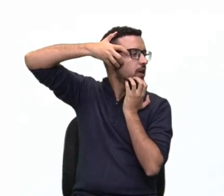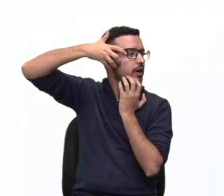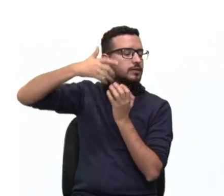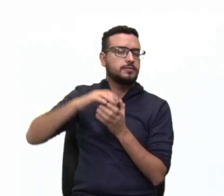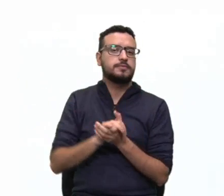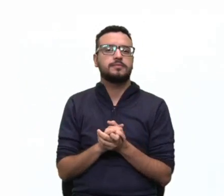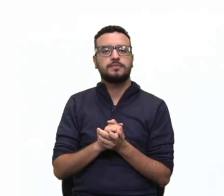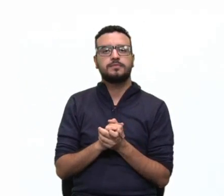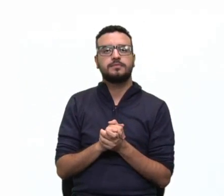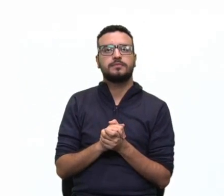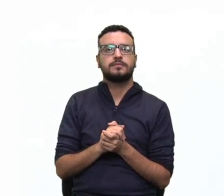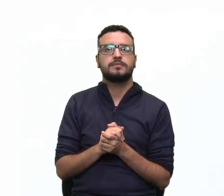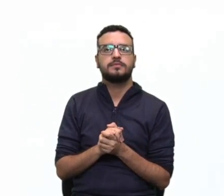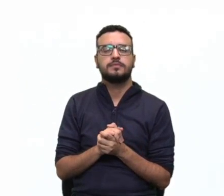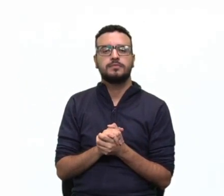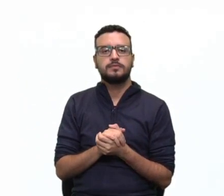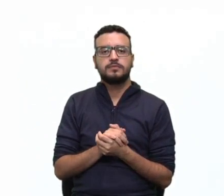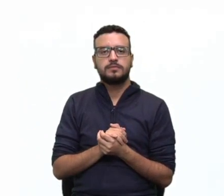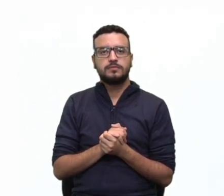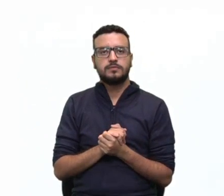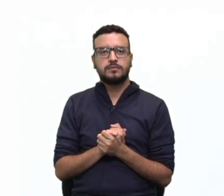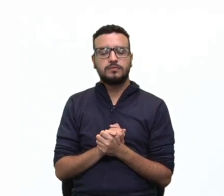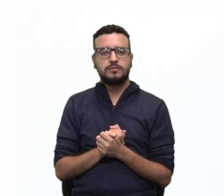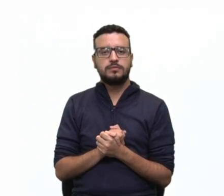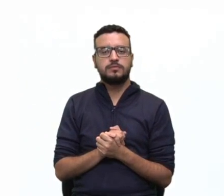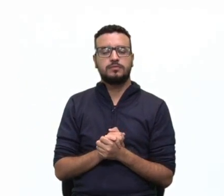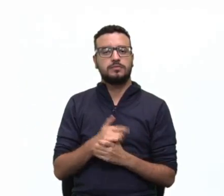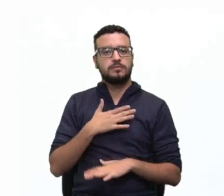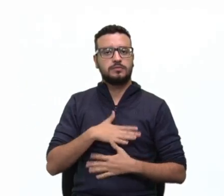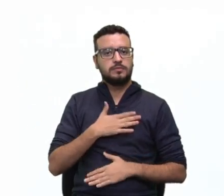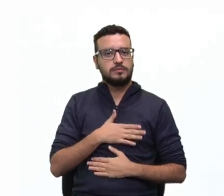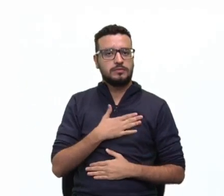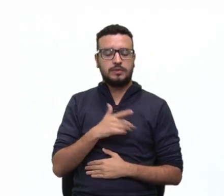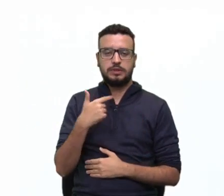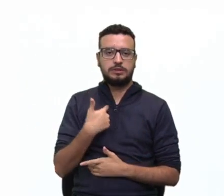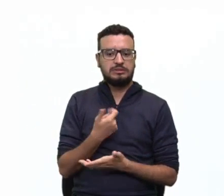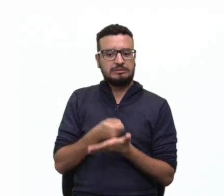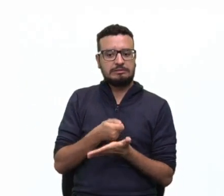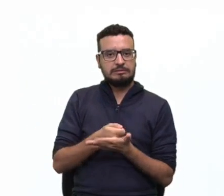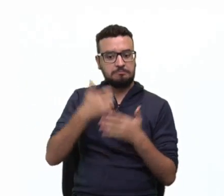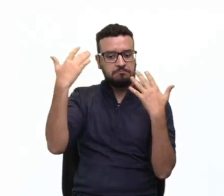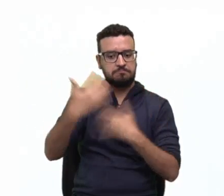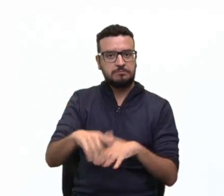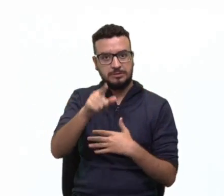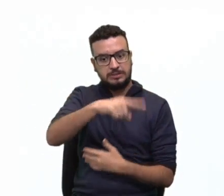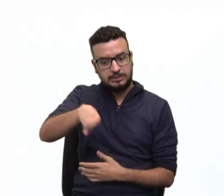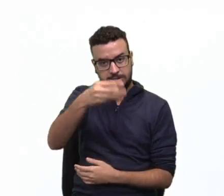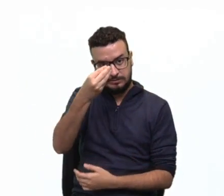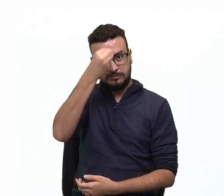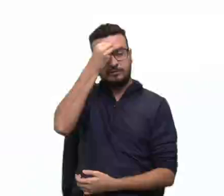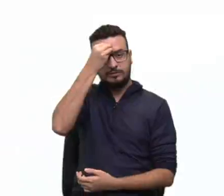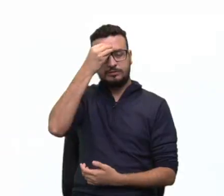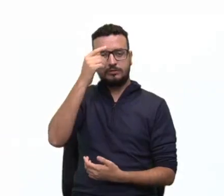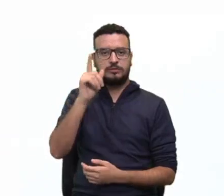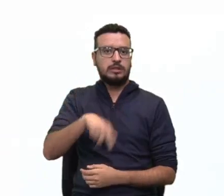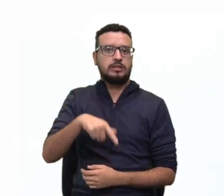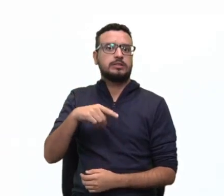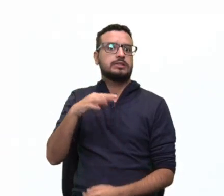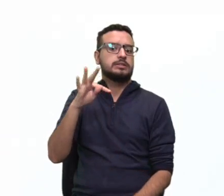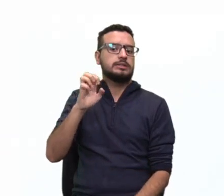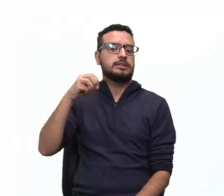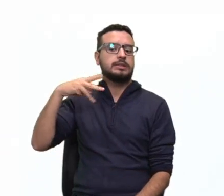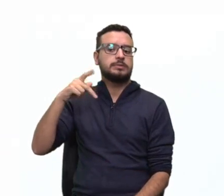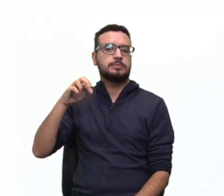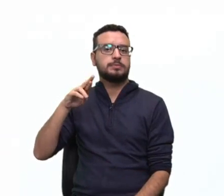com articulação plana. Calma, eu não vou cobrar isso de vocês, tá? Que você saiba que a articulação temporomandibular